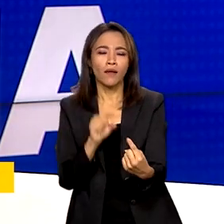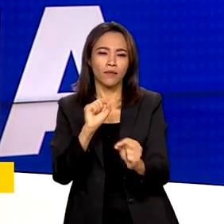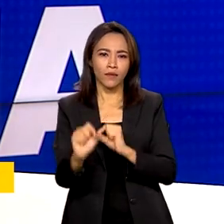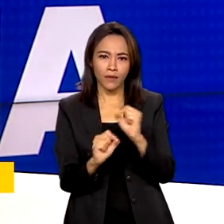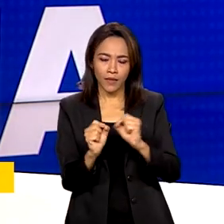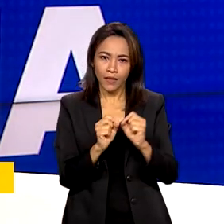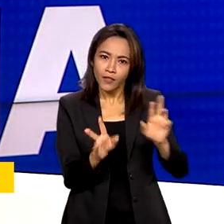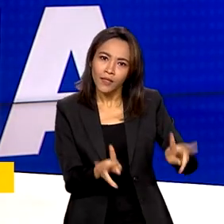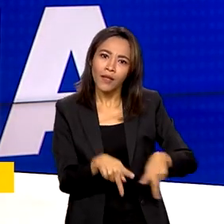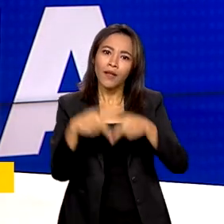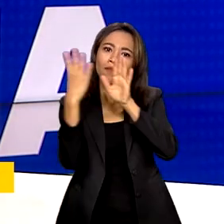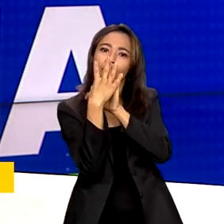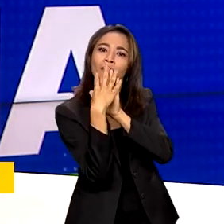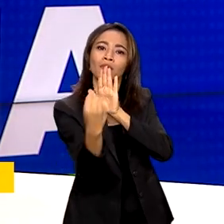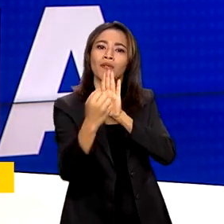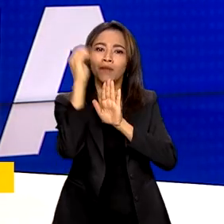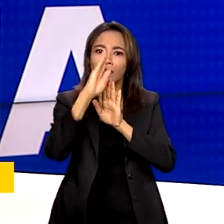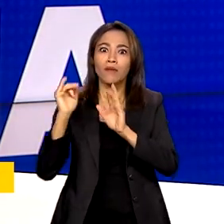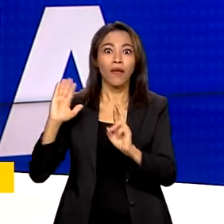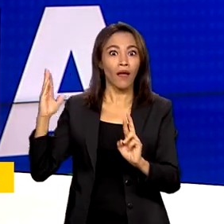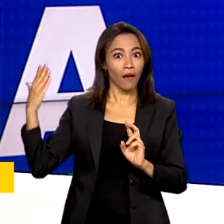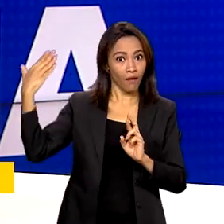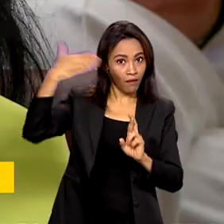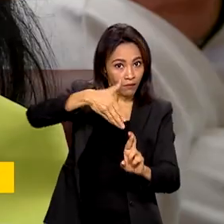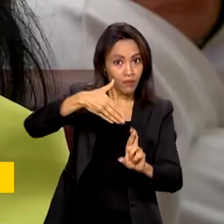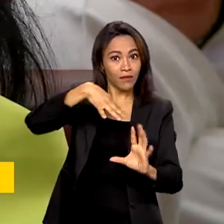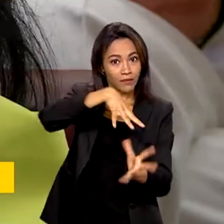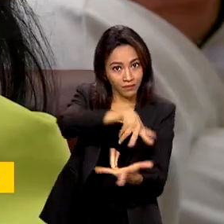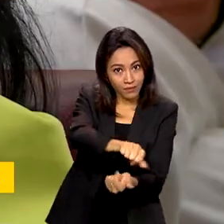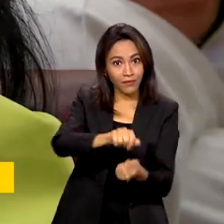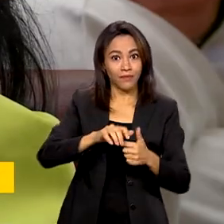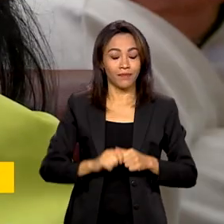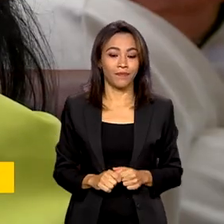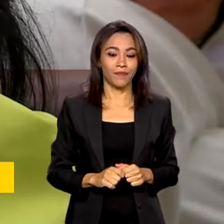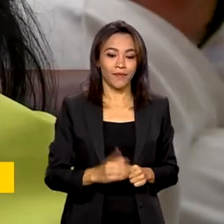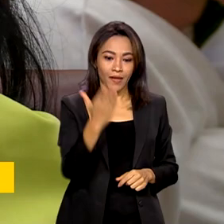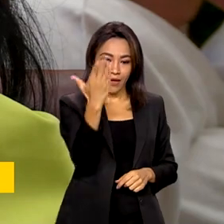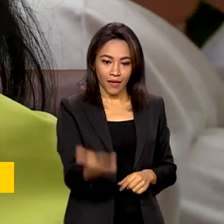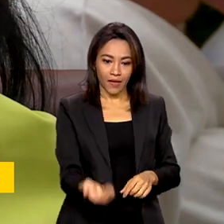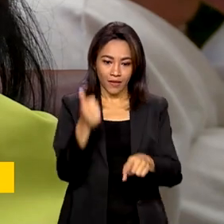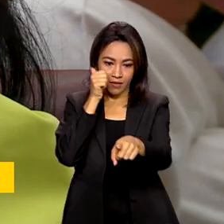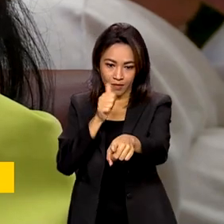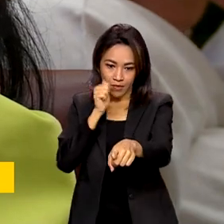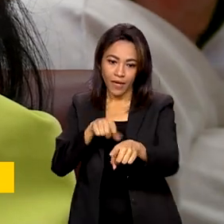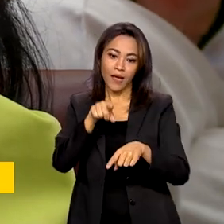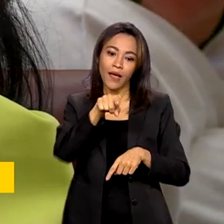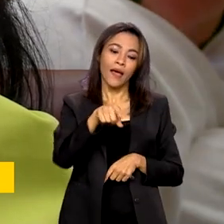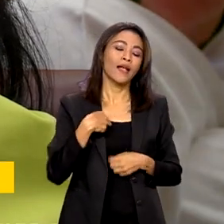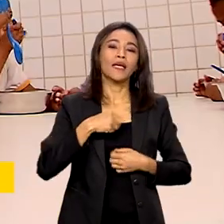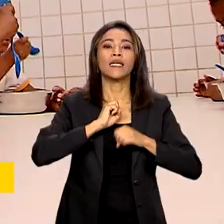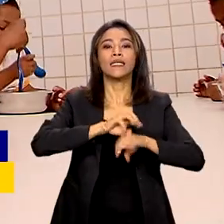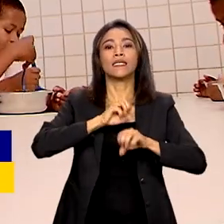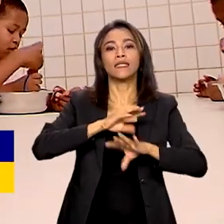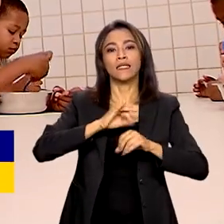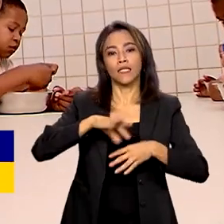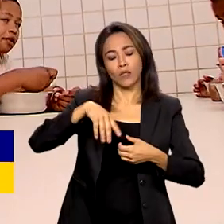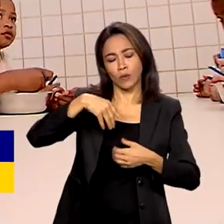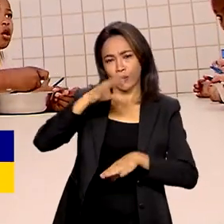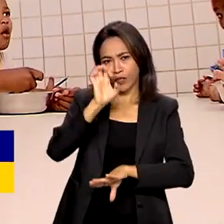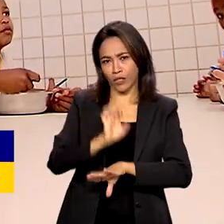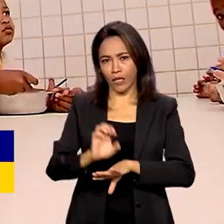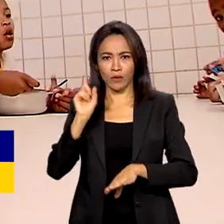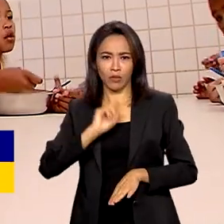exportar o modelo brasileiro que é referência para o mundo A Marília é Educadora em Alfenas Minas Gerais com ela